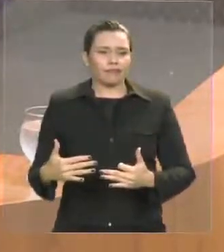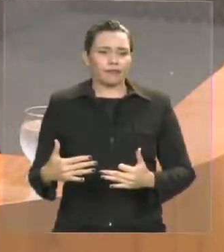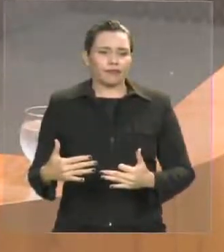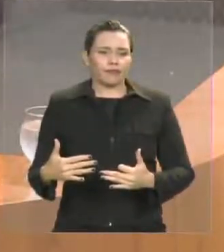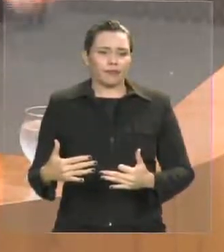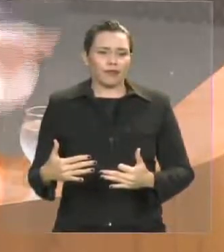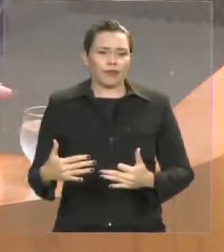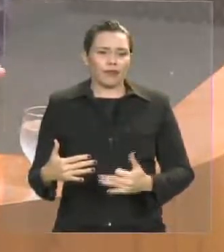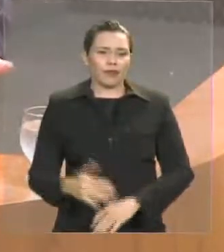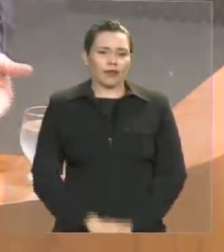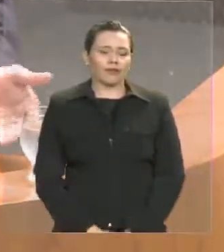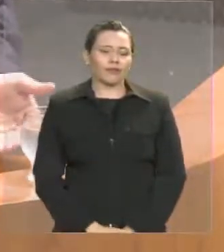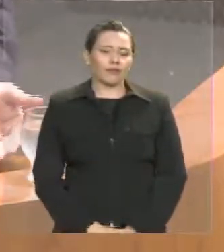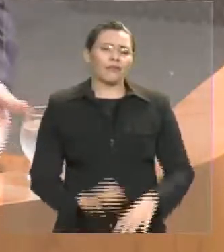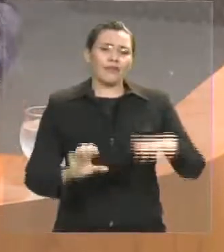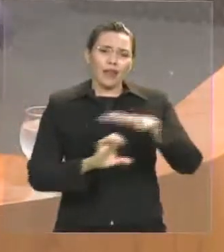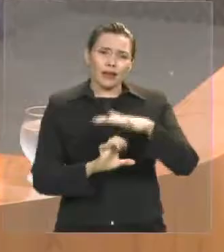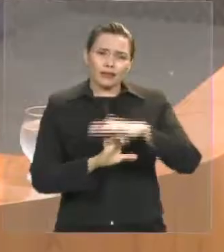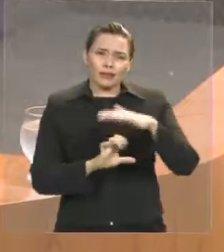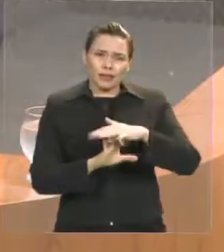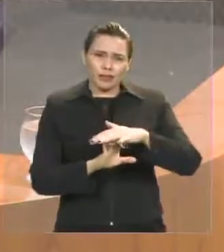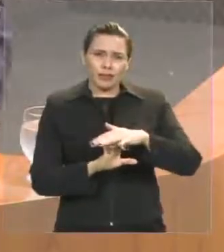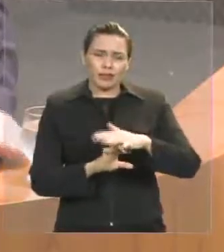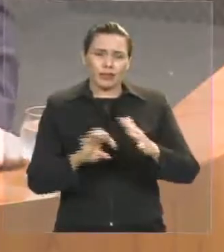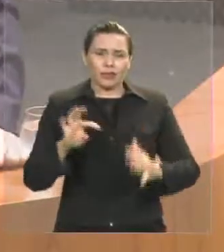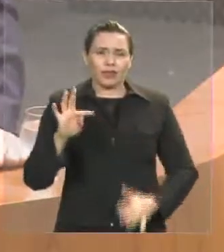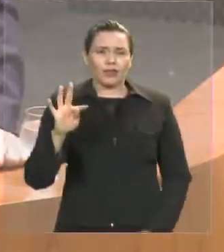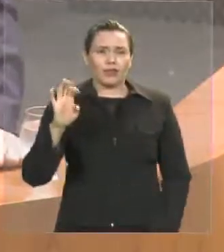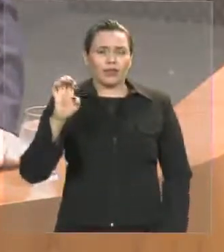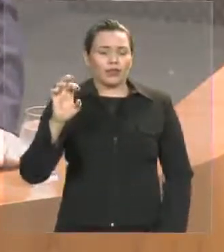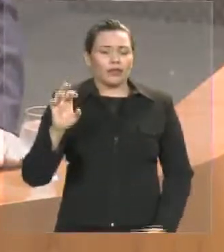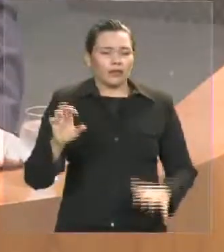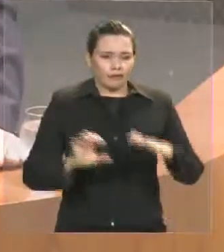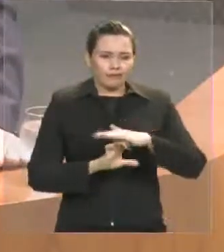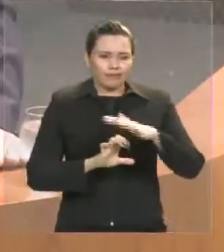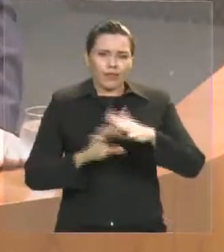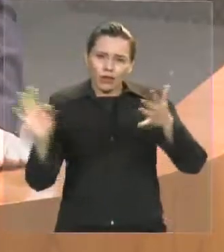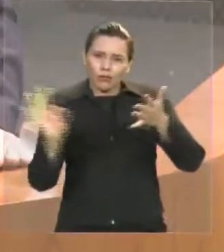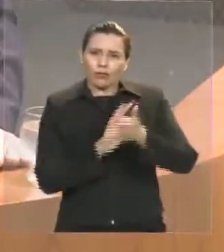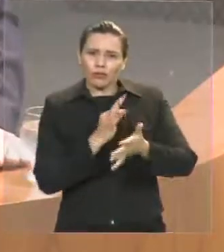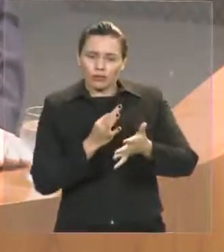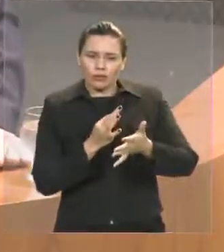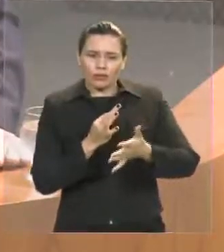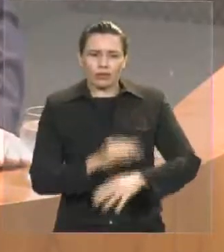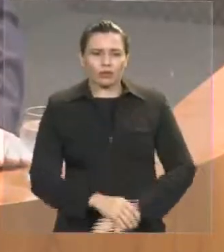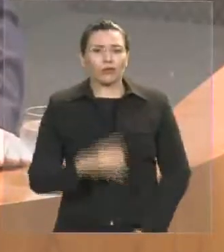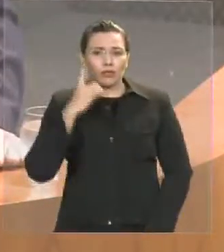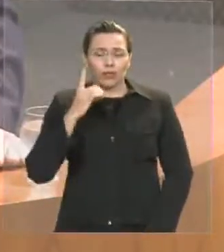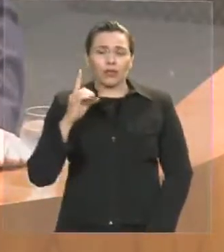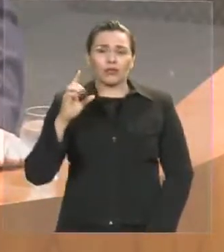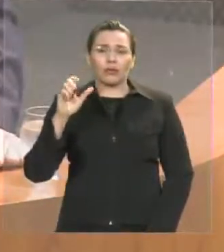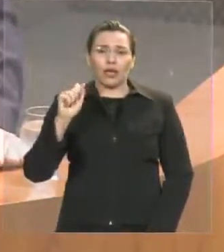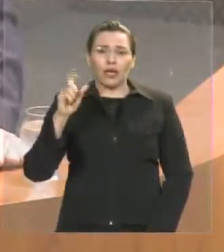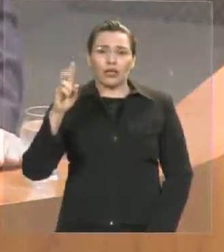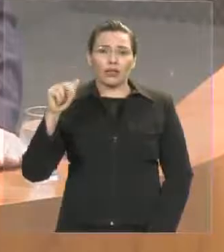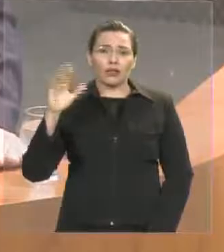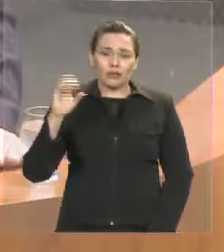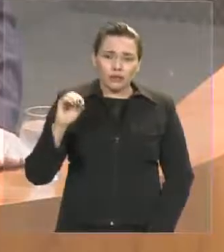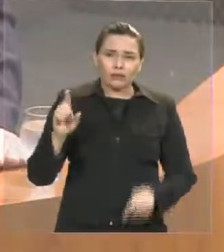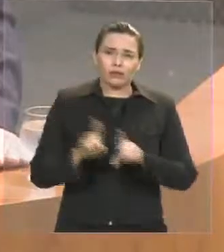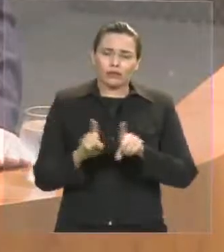Sobre a terceirização que o companheiro, deputado, amigo deputado Zé Adriano, também colocou. Acho